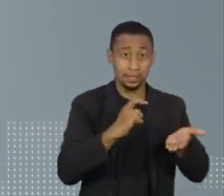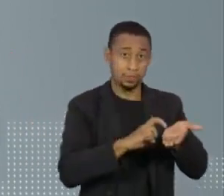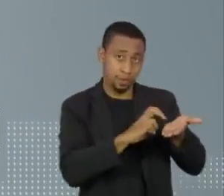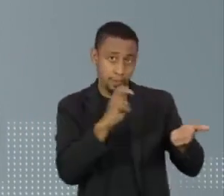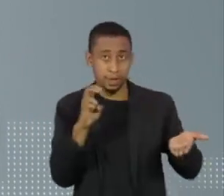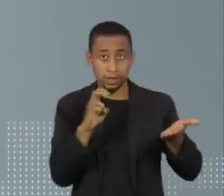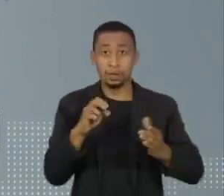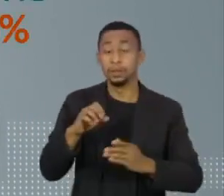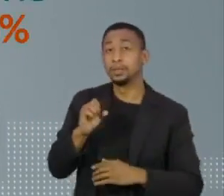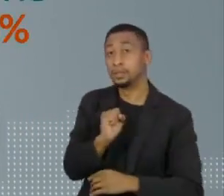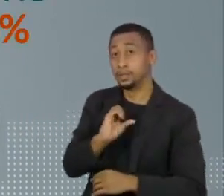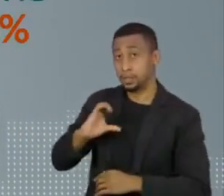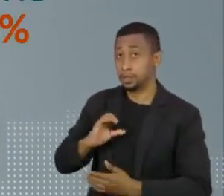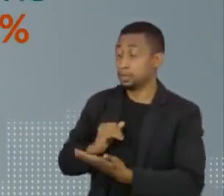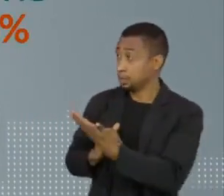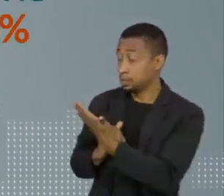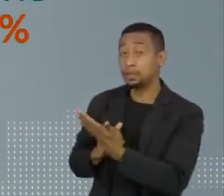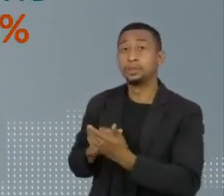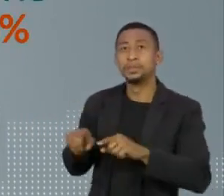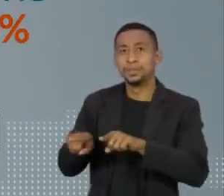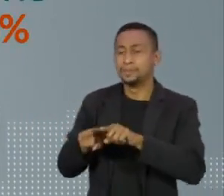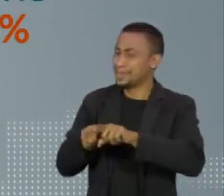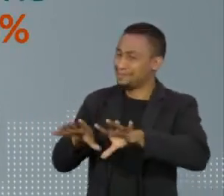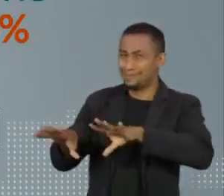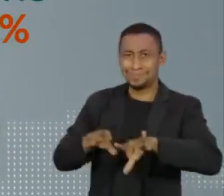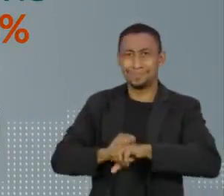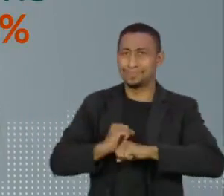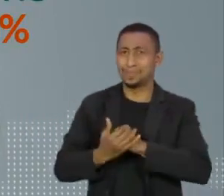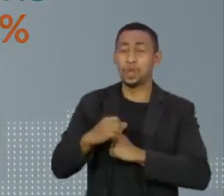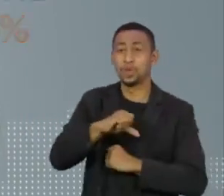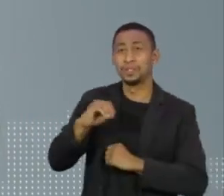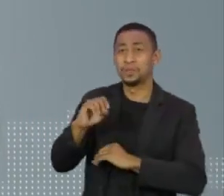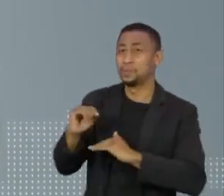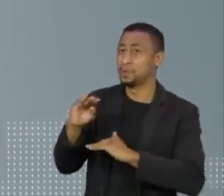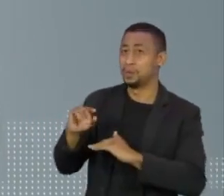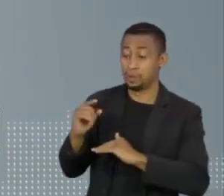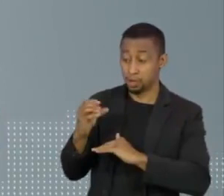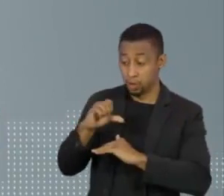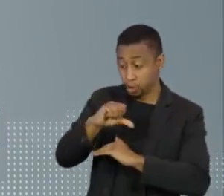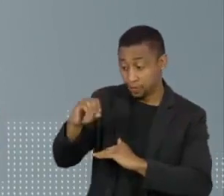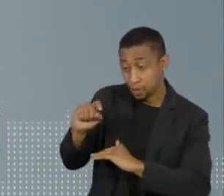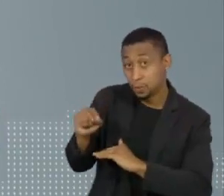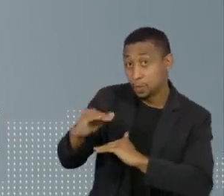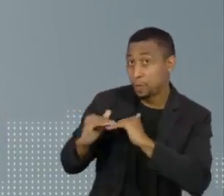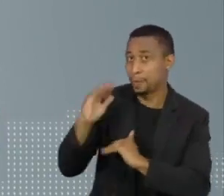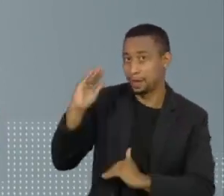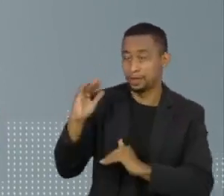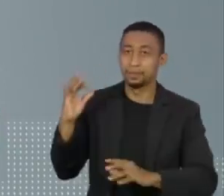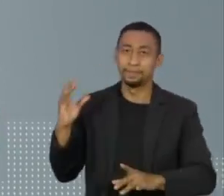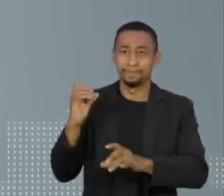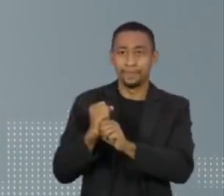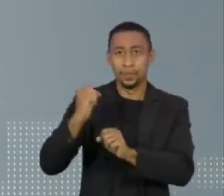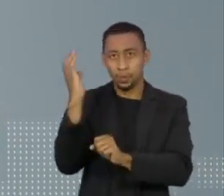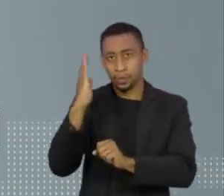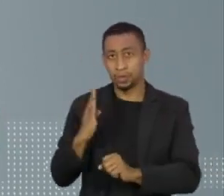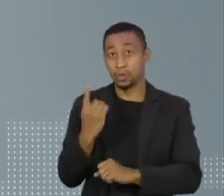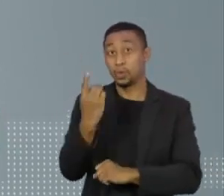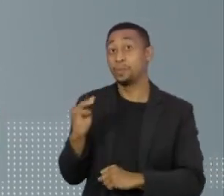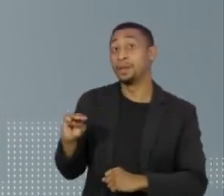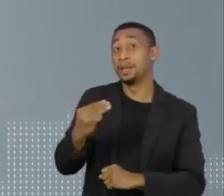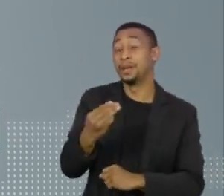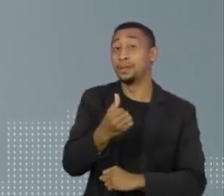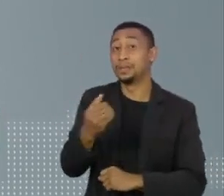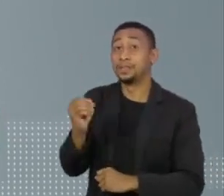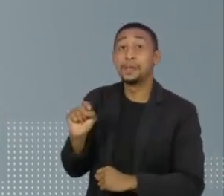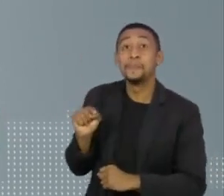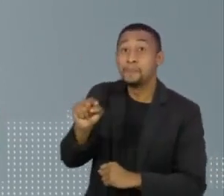Santa Catarina é o outro estado com mais de 900 Mil casos tem todo o país são quase 1 milhão